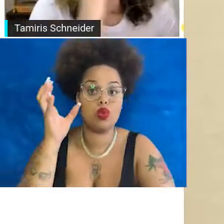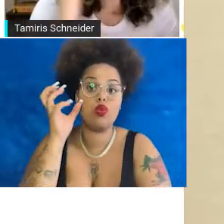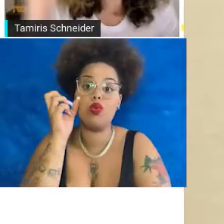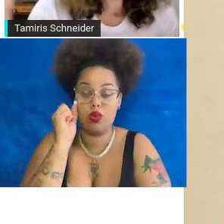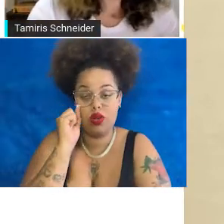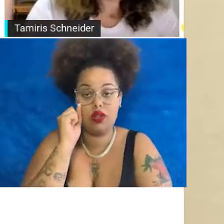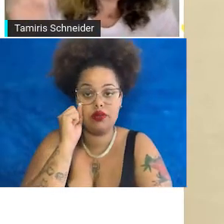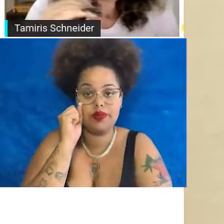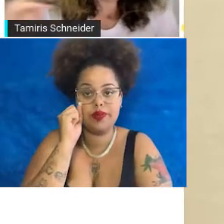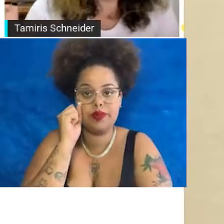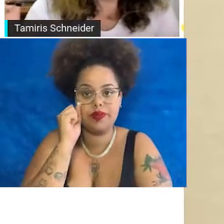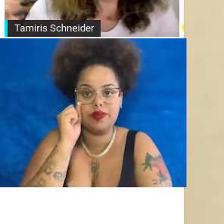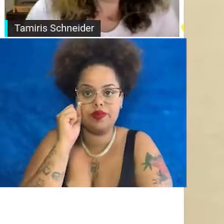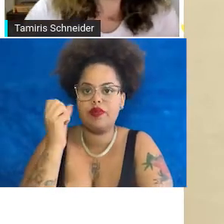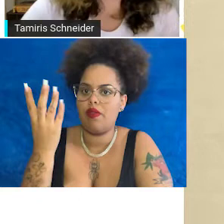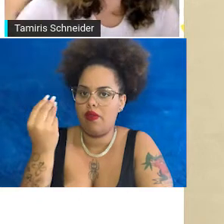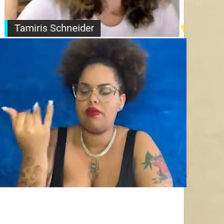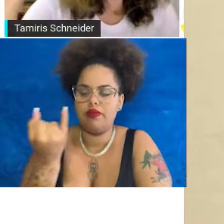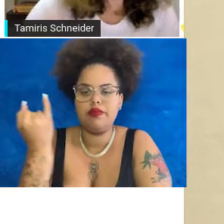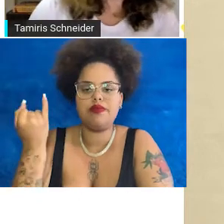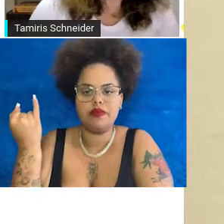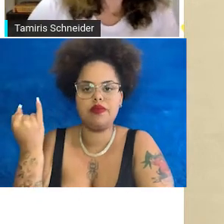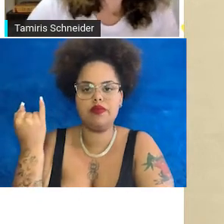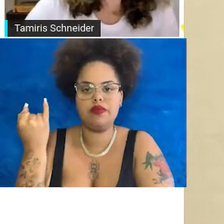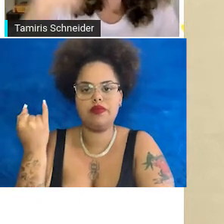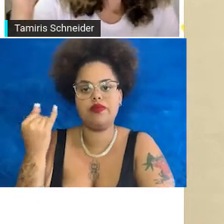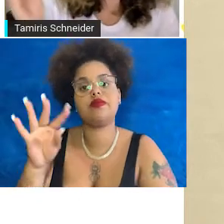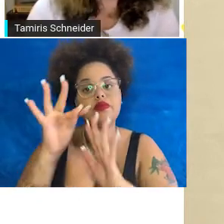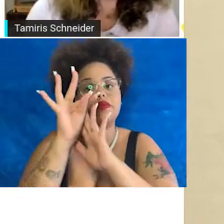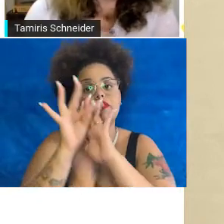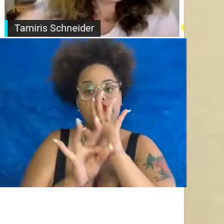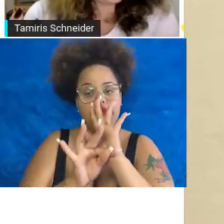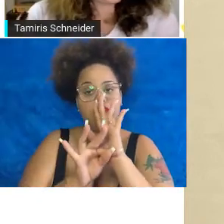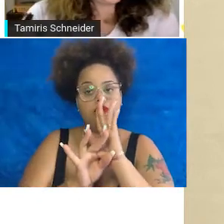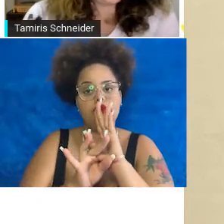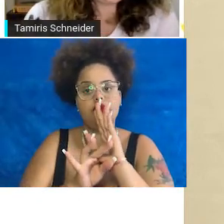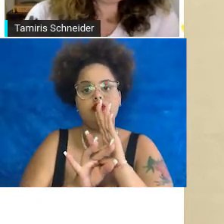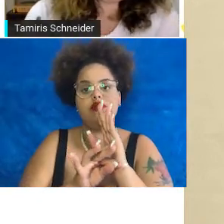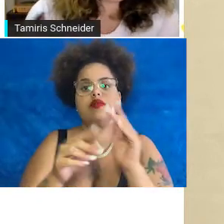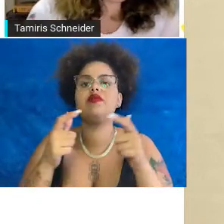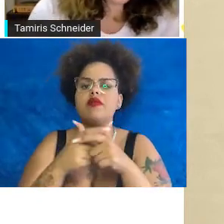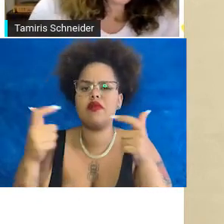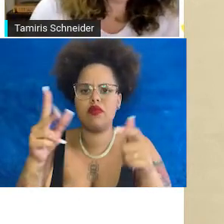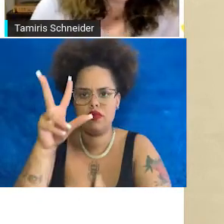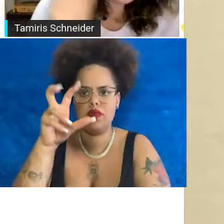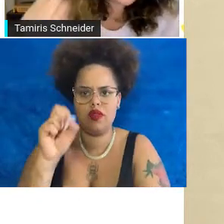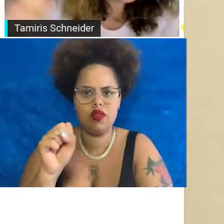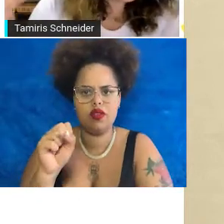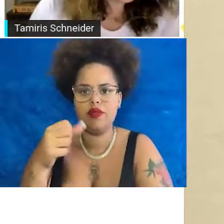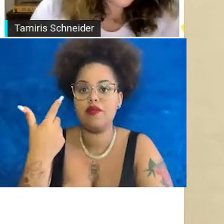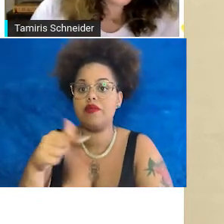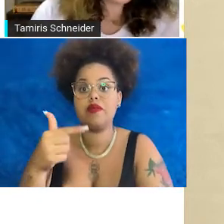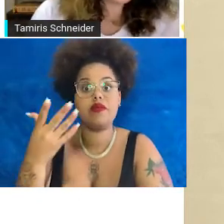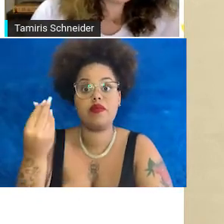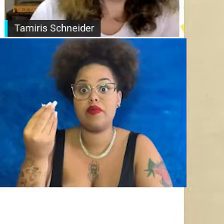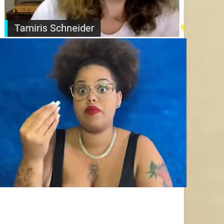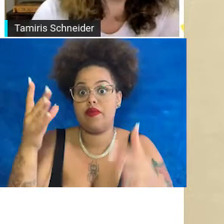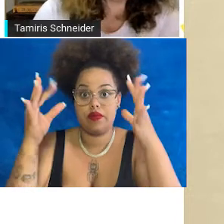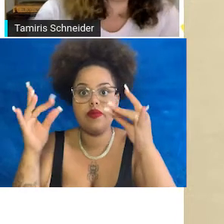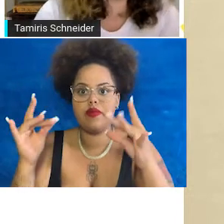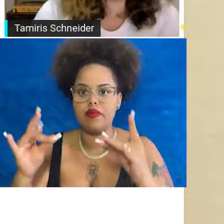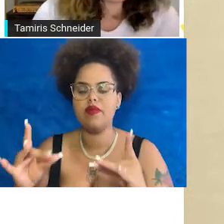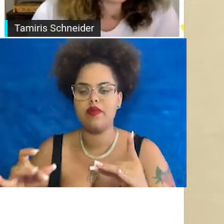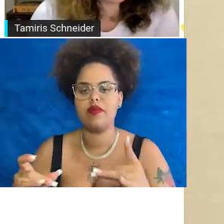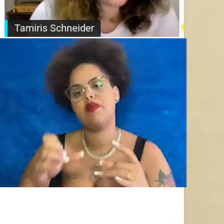Então, esse cabeçalho é importantíssimo. E aí vai o texto. Na maioria das vezes, a gente não tem tanto detalhe assim. A